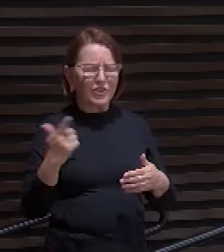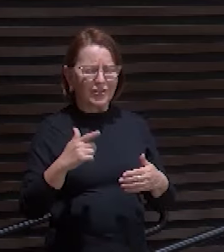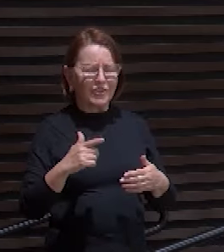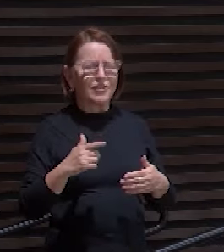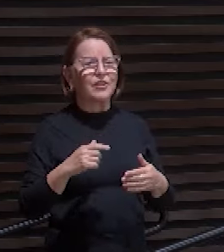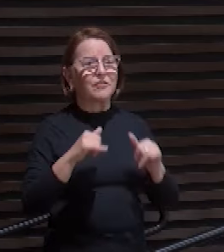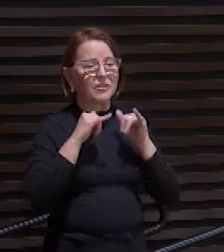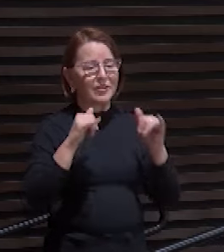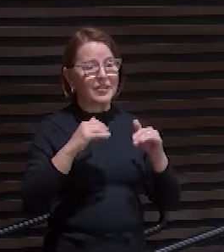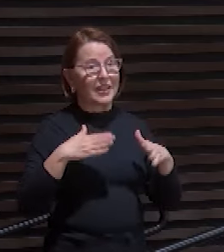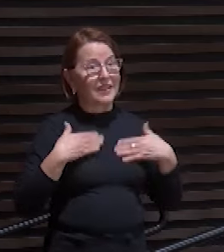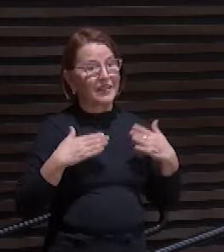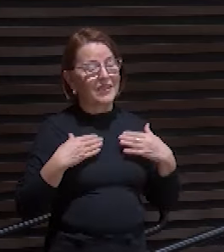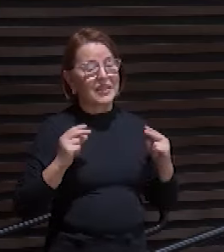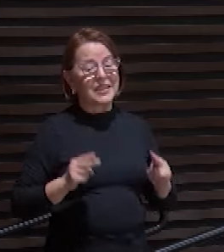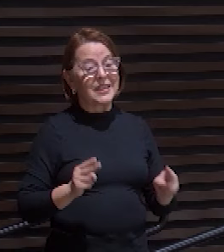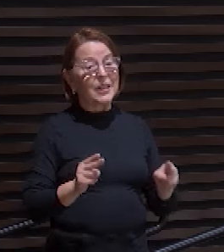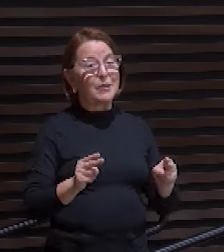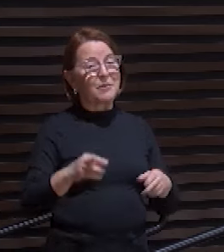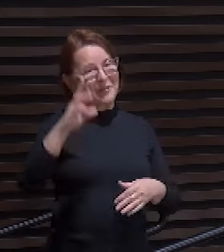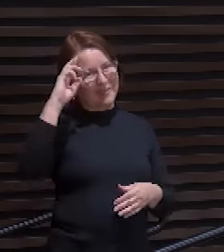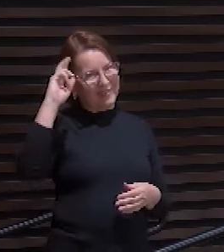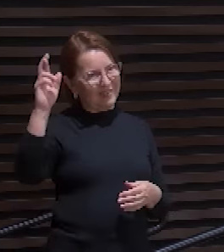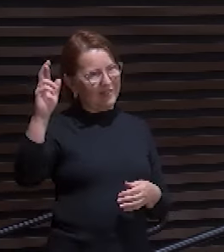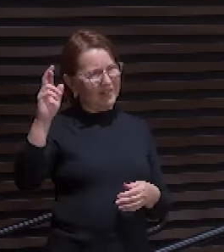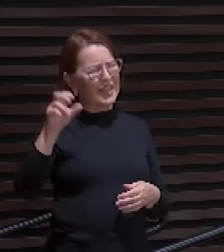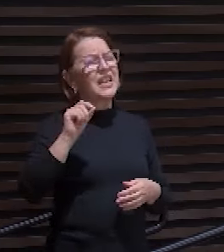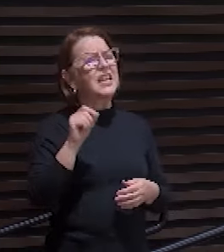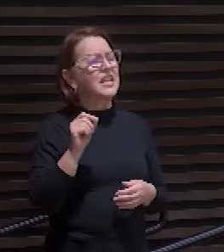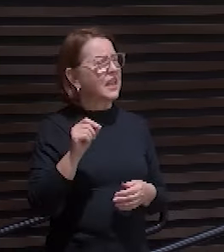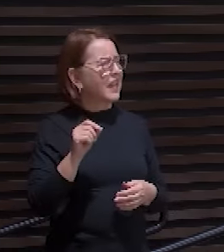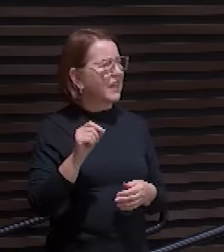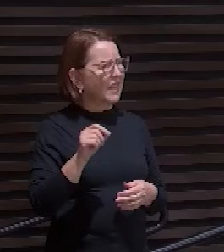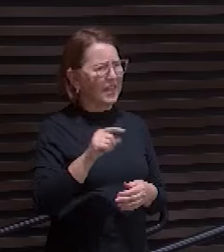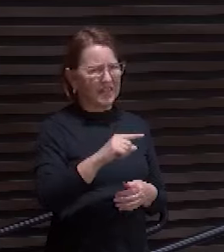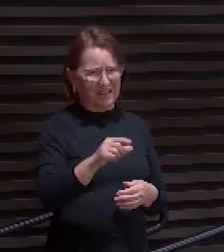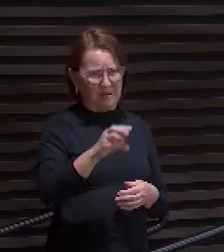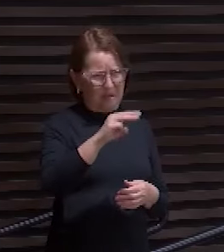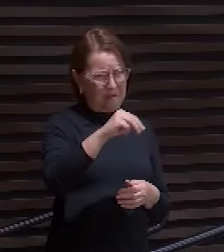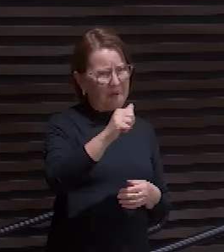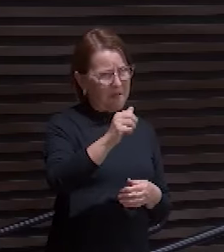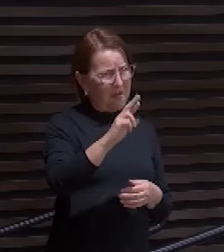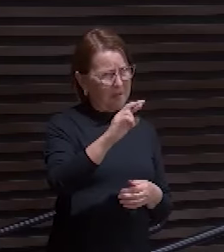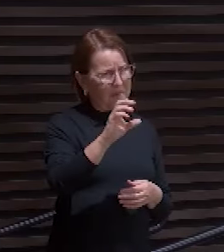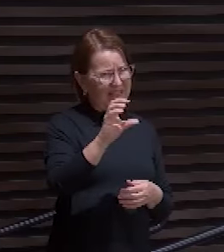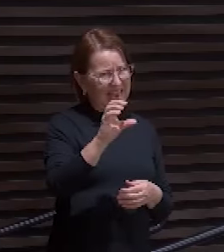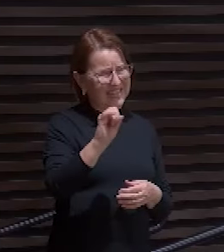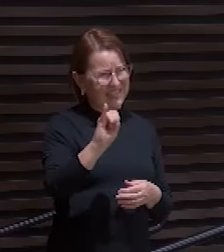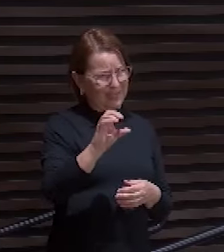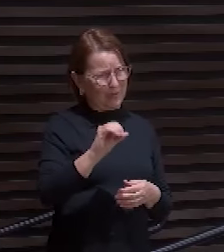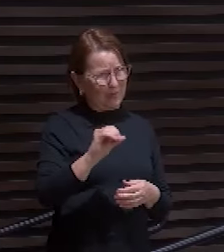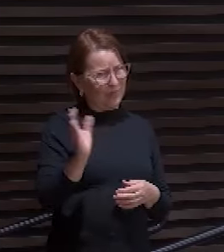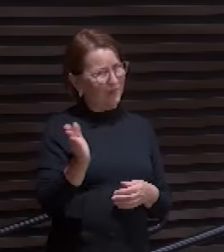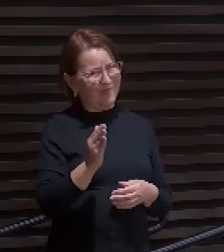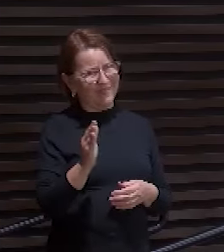No Márcio Mizobuti aqui, na Vanessa, de vez em quando ele dá uma alegria, eu sei. E você também dá uma alegria.